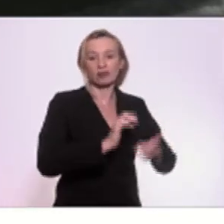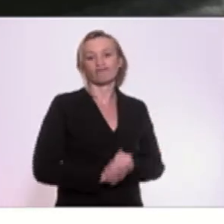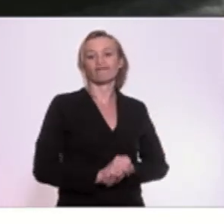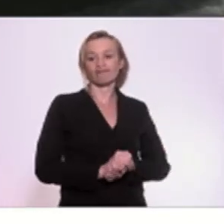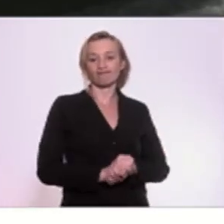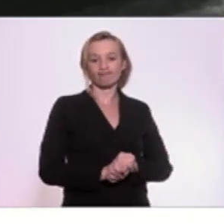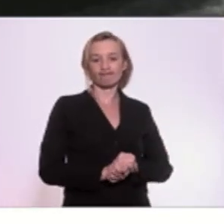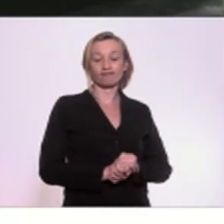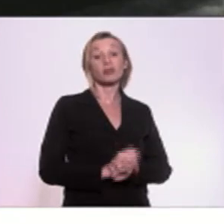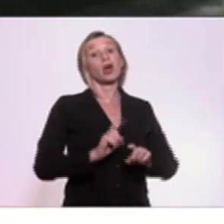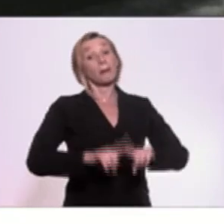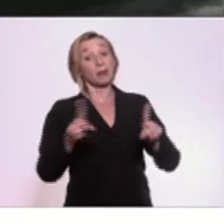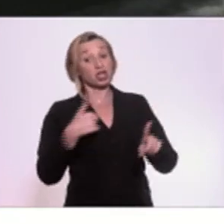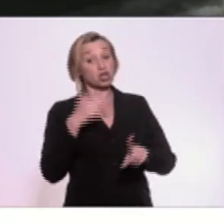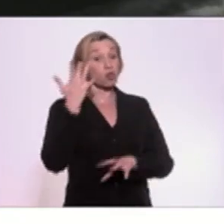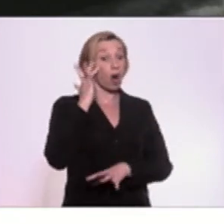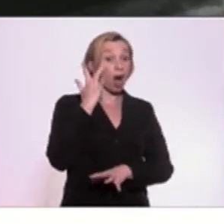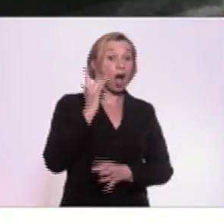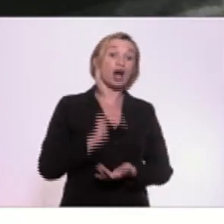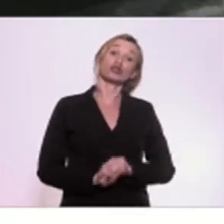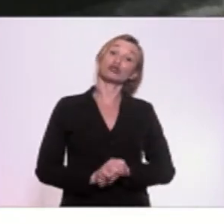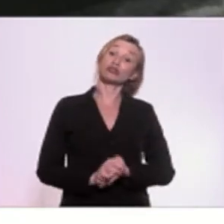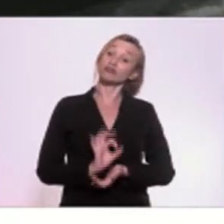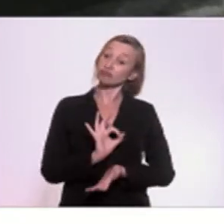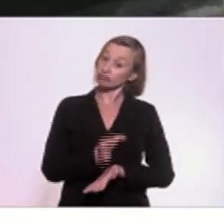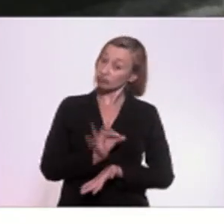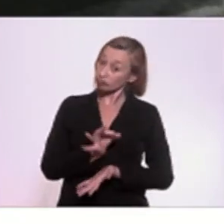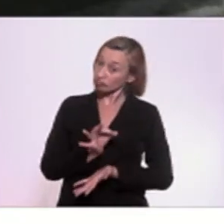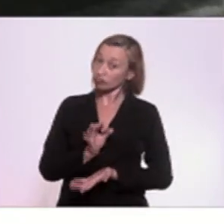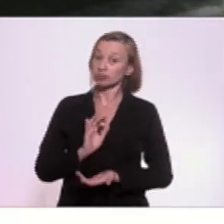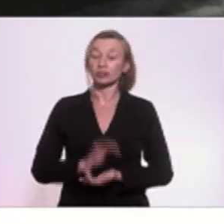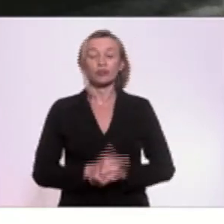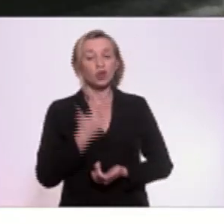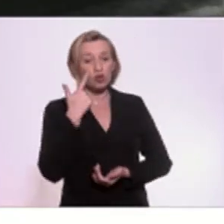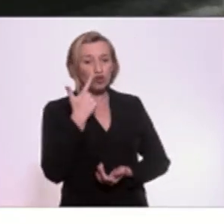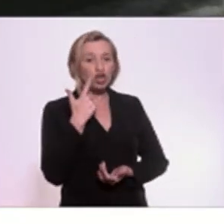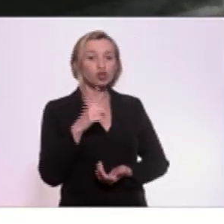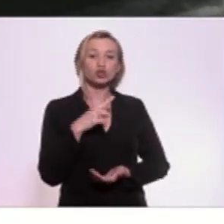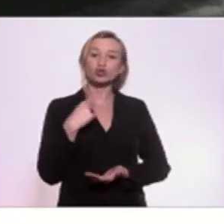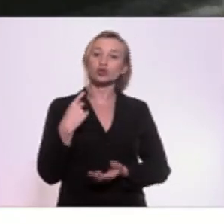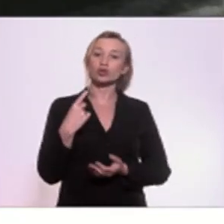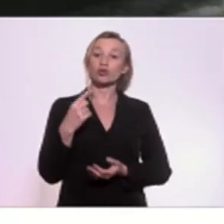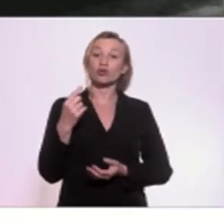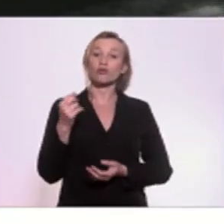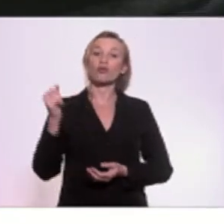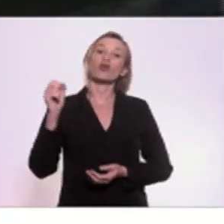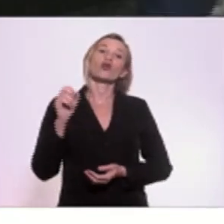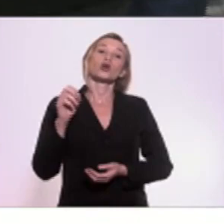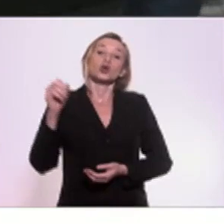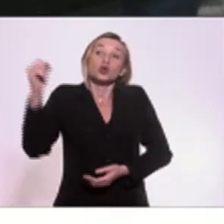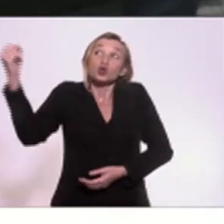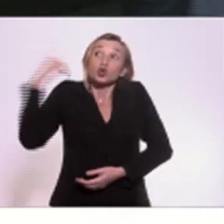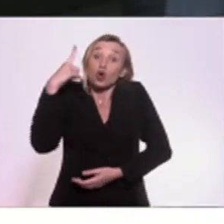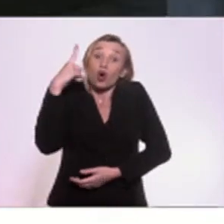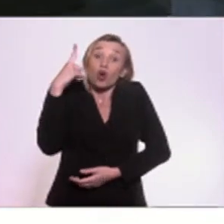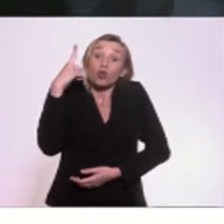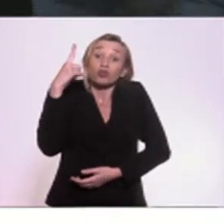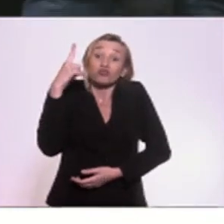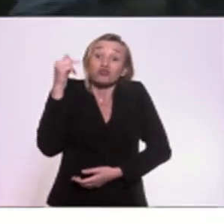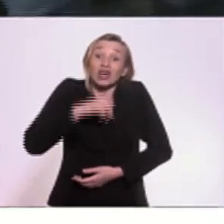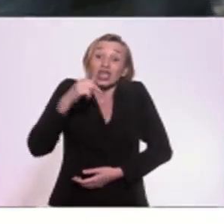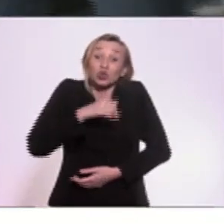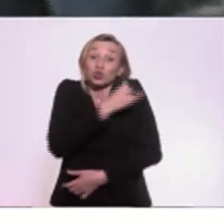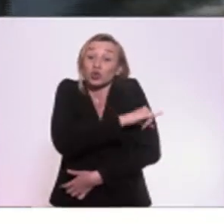instalados. Mas eu acho muito positivo, visto que o nosso verão é muito,